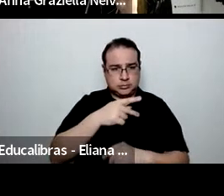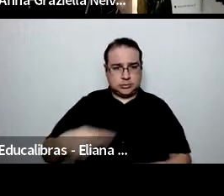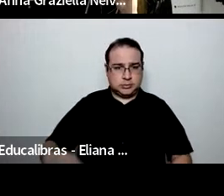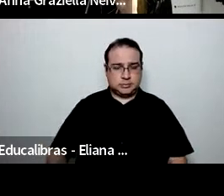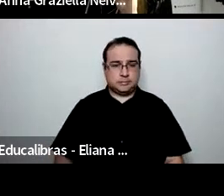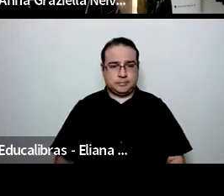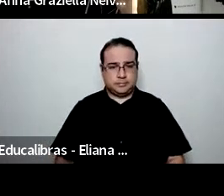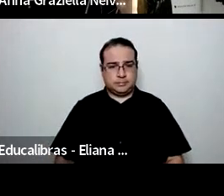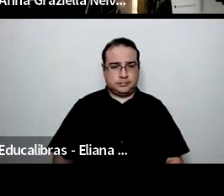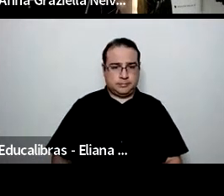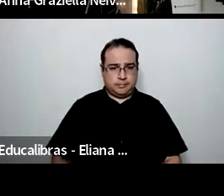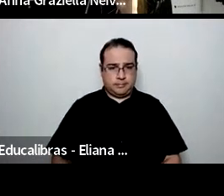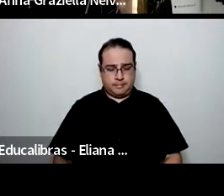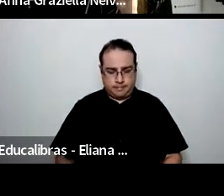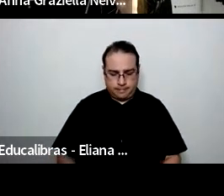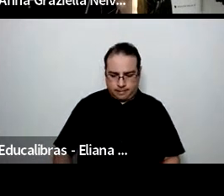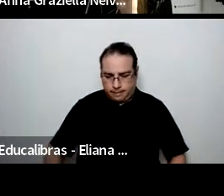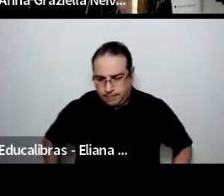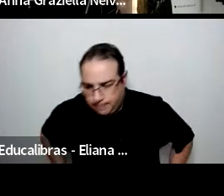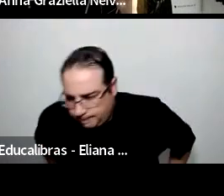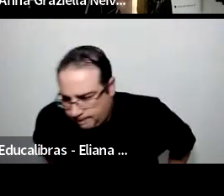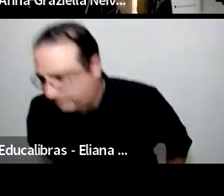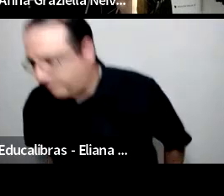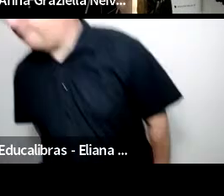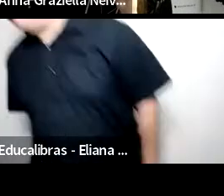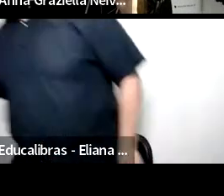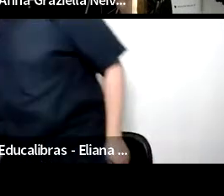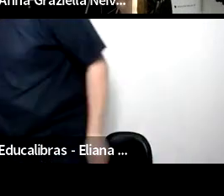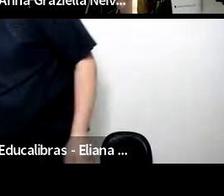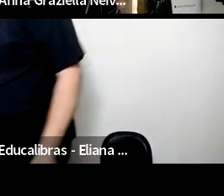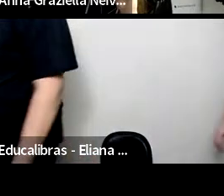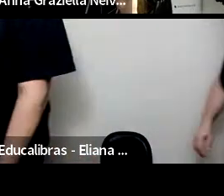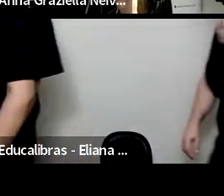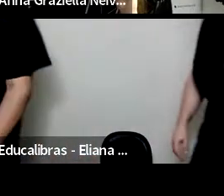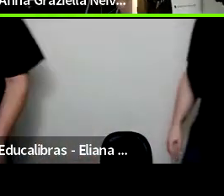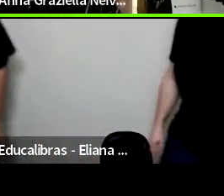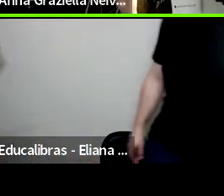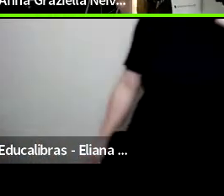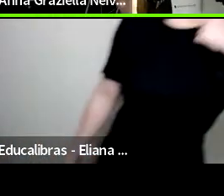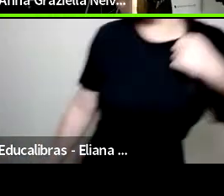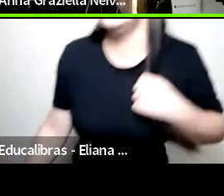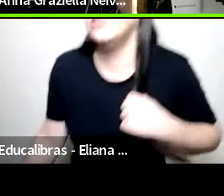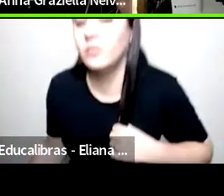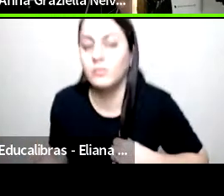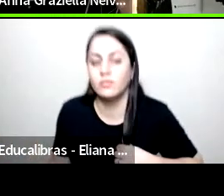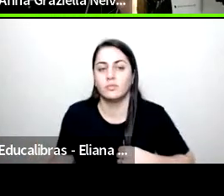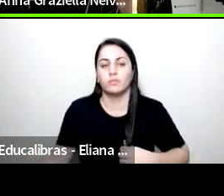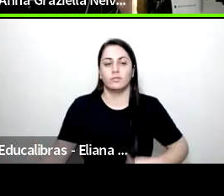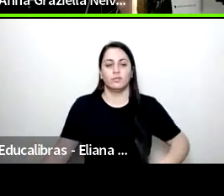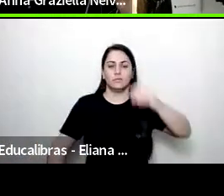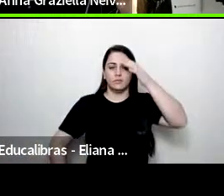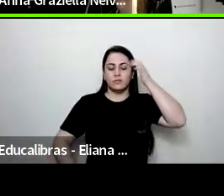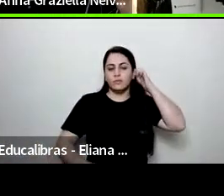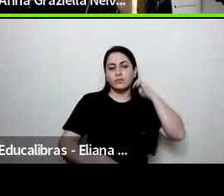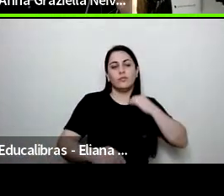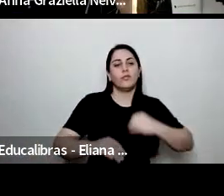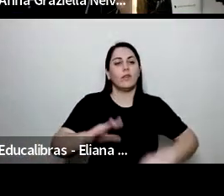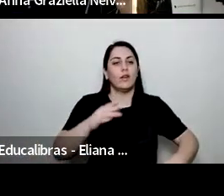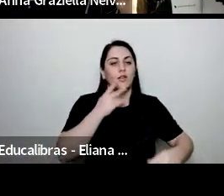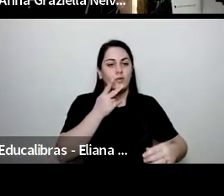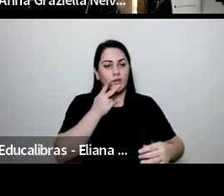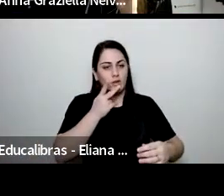e você me fez entender vossa excelência' tua opinando pelo provimento do segundo recurso Ele Peguei